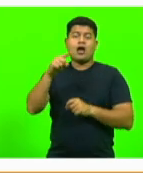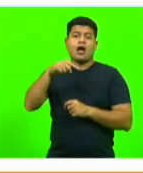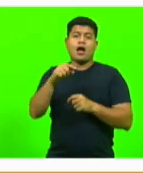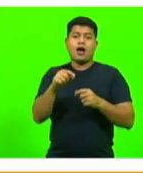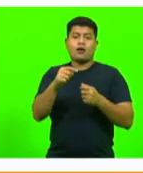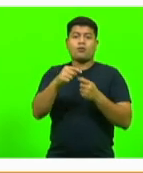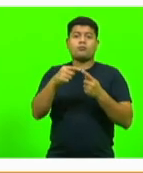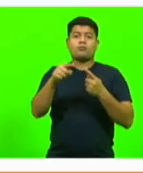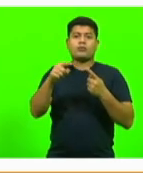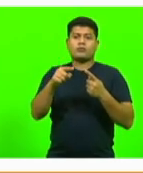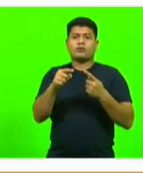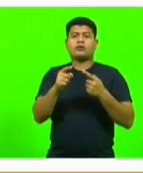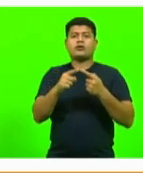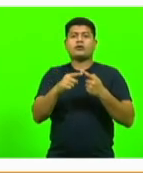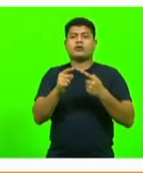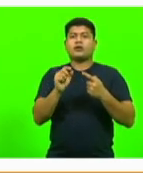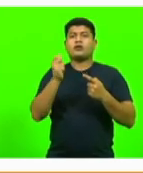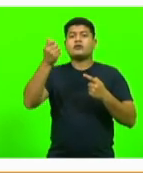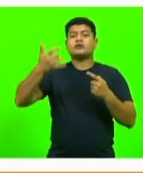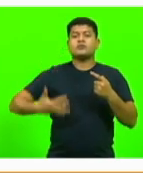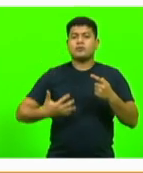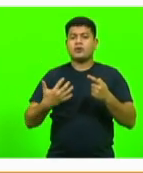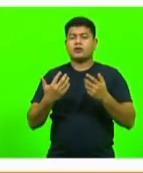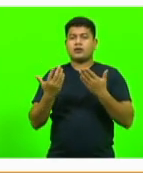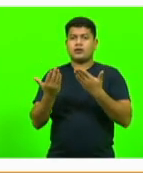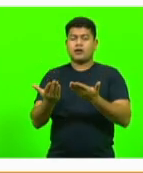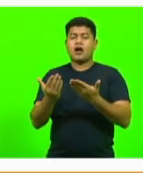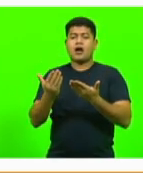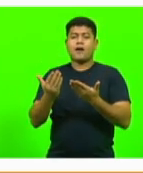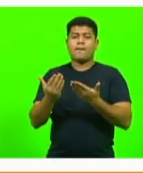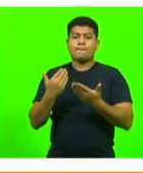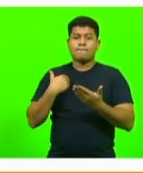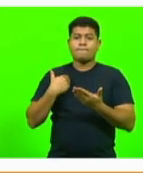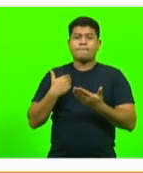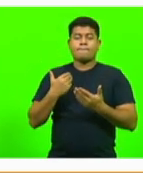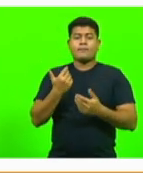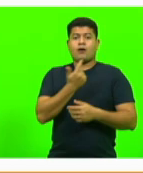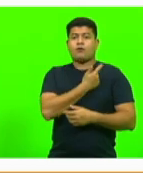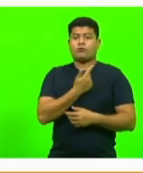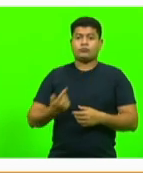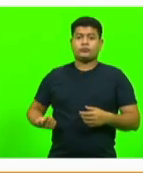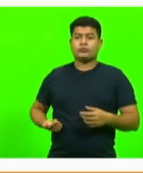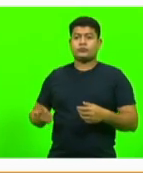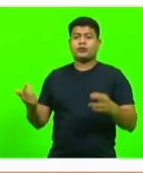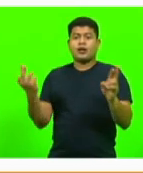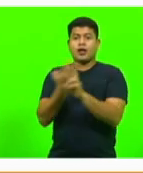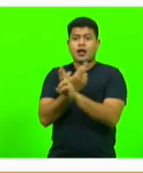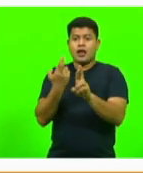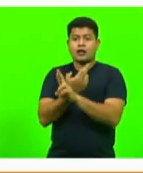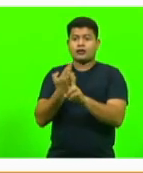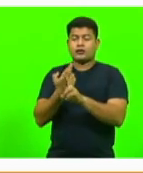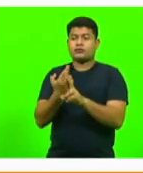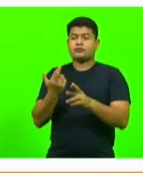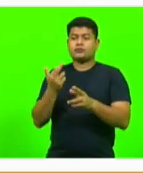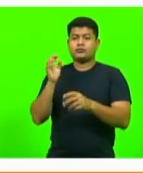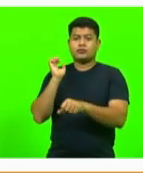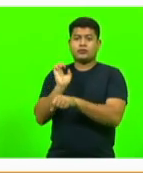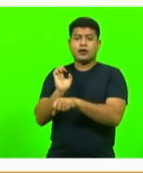que é o que é tornar a ação do estado em relação aos serviços públicos secundária